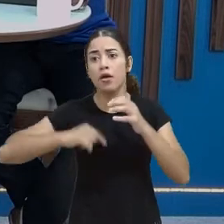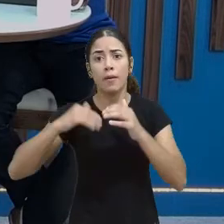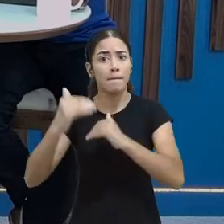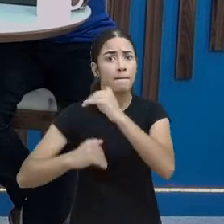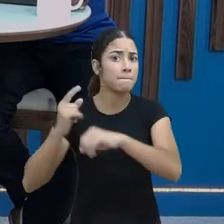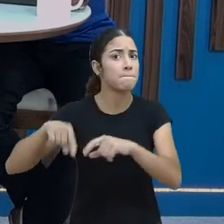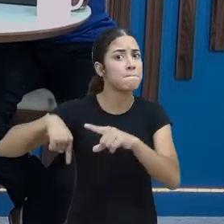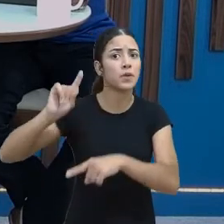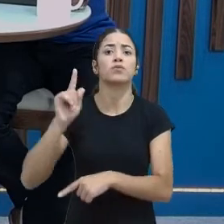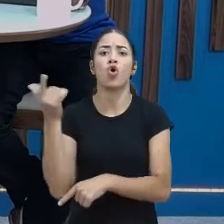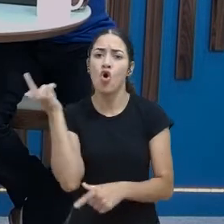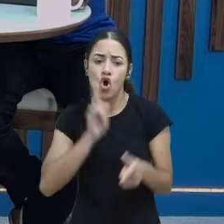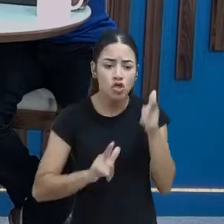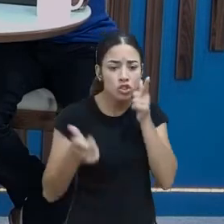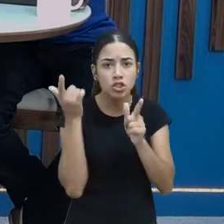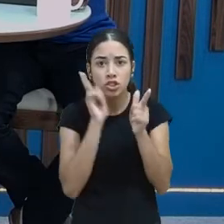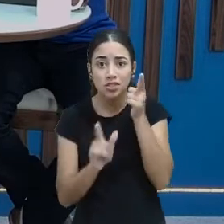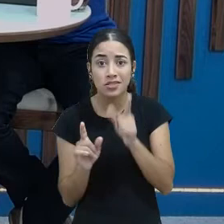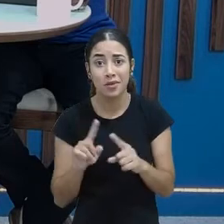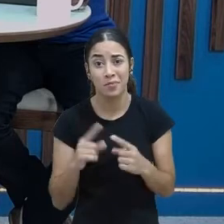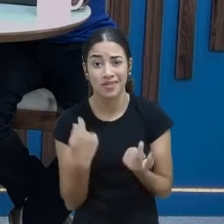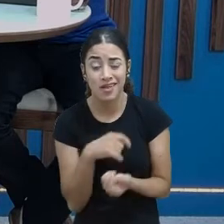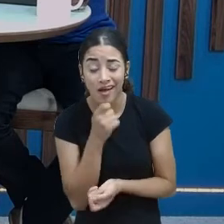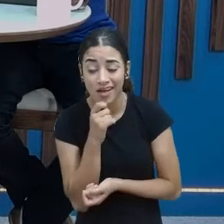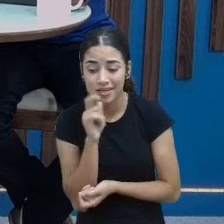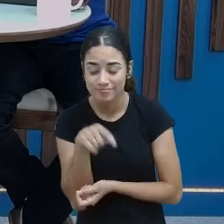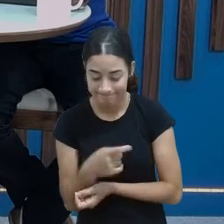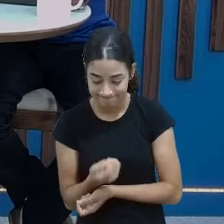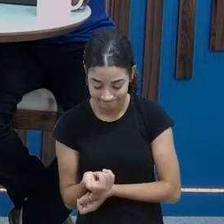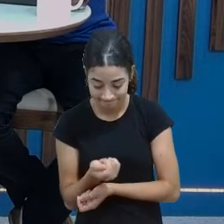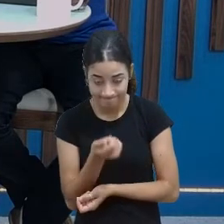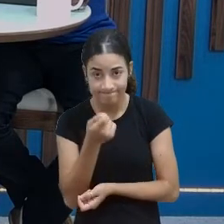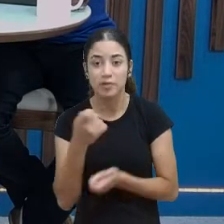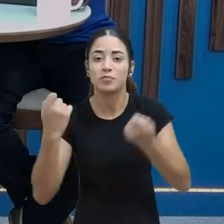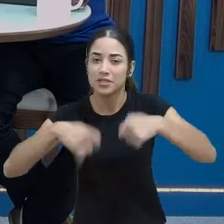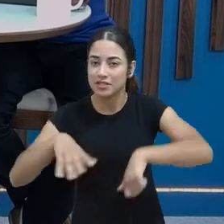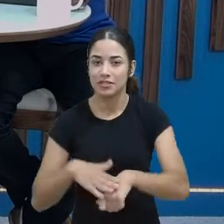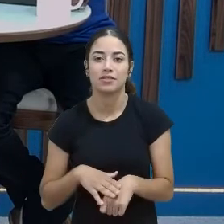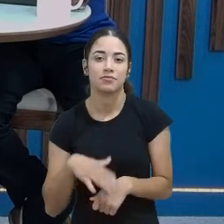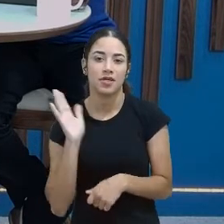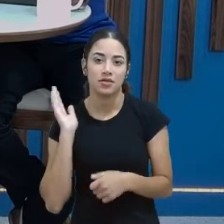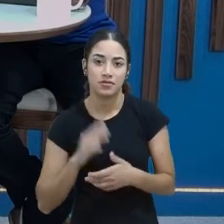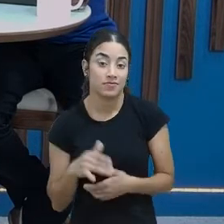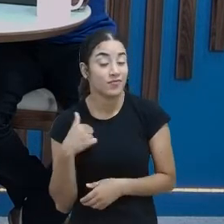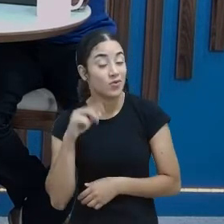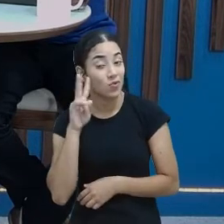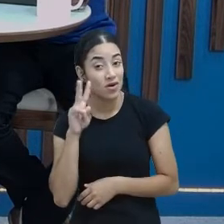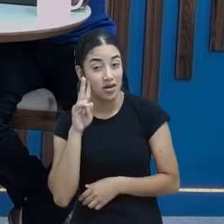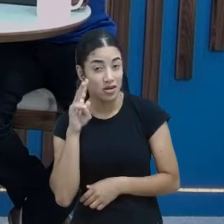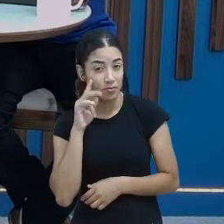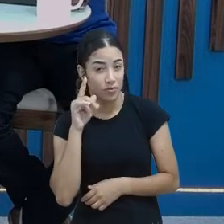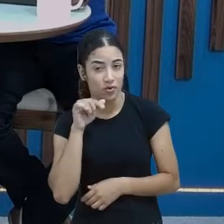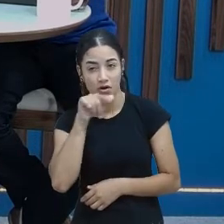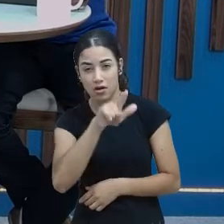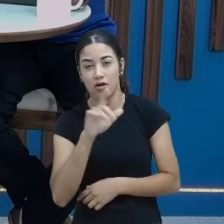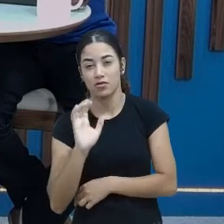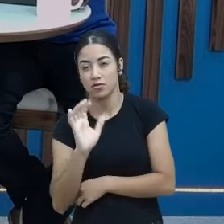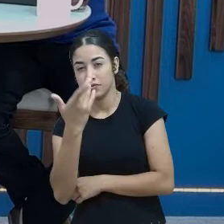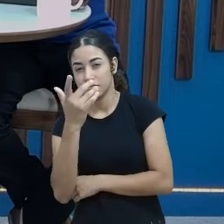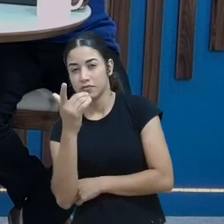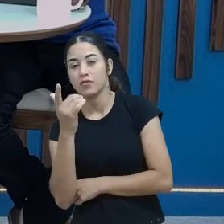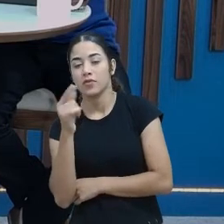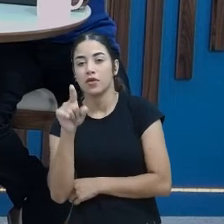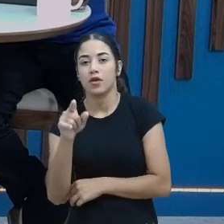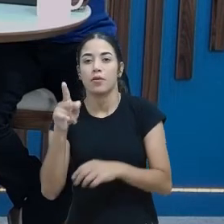sim, conquistas, mas ainda está pouquinho, né? Precisa avançar mais. Eu me lembro de uma situação nos Estados Unidos, nos anos